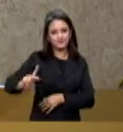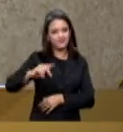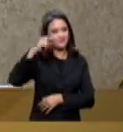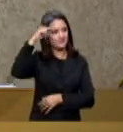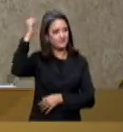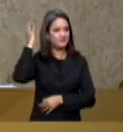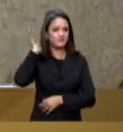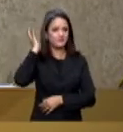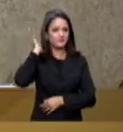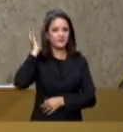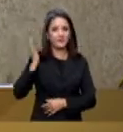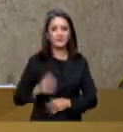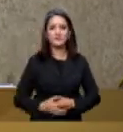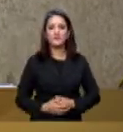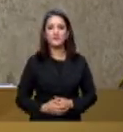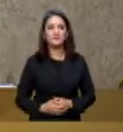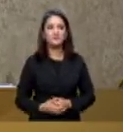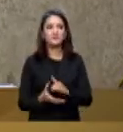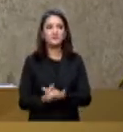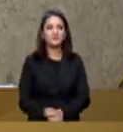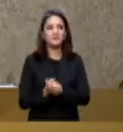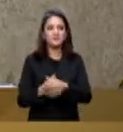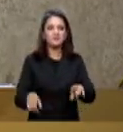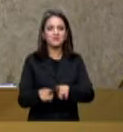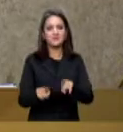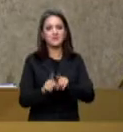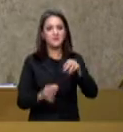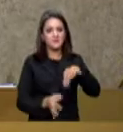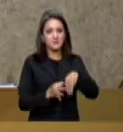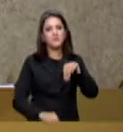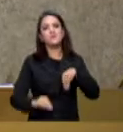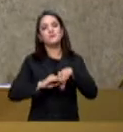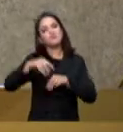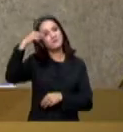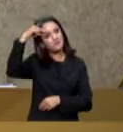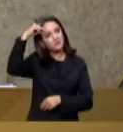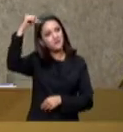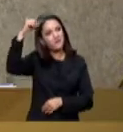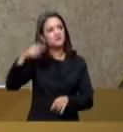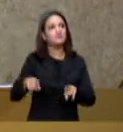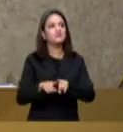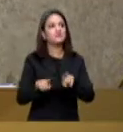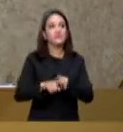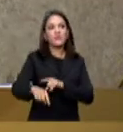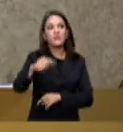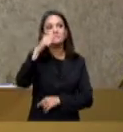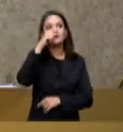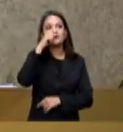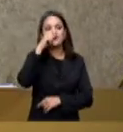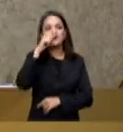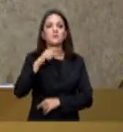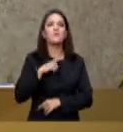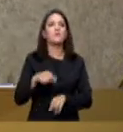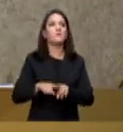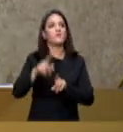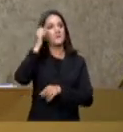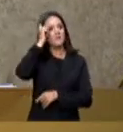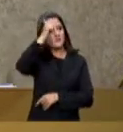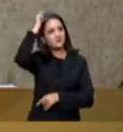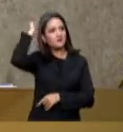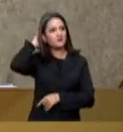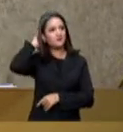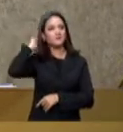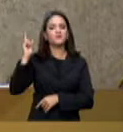Weber. Cumprimento também o ministro Gilberto Barroso, o ministro Edson Fachin, o ministro Alexandre Moraes,